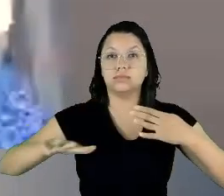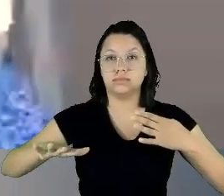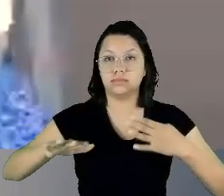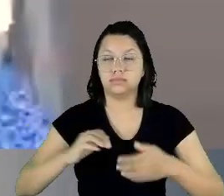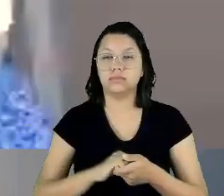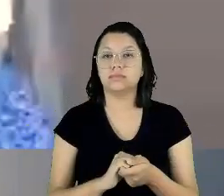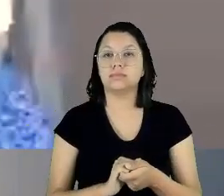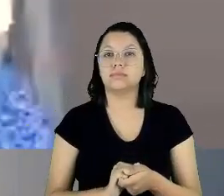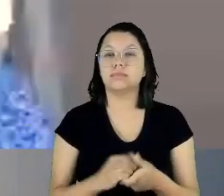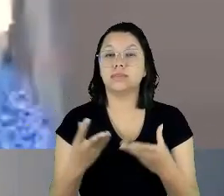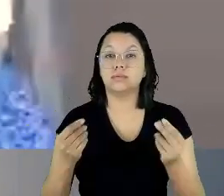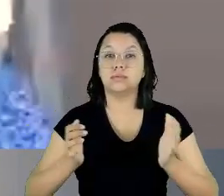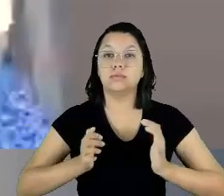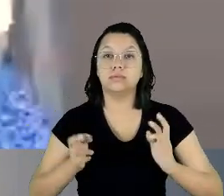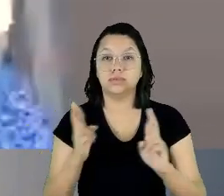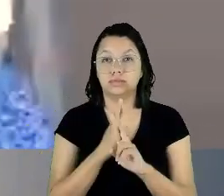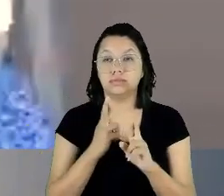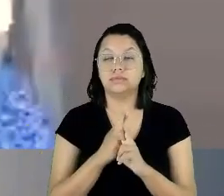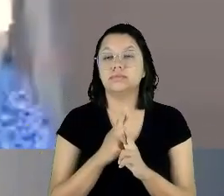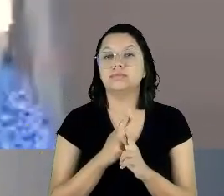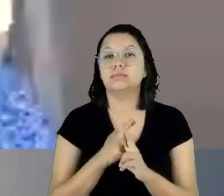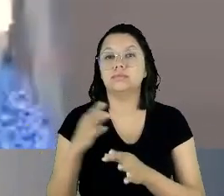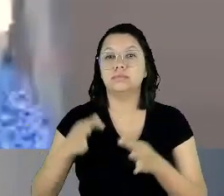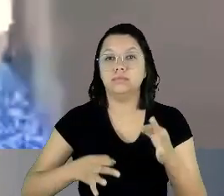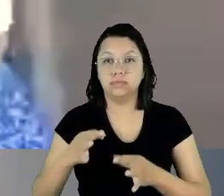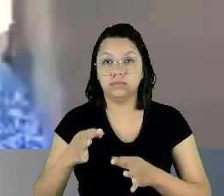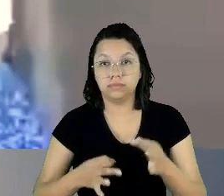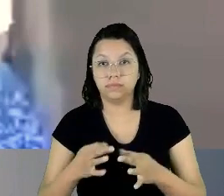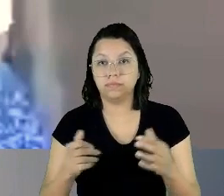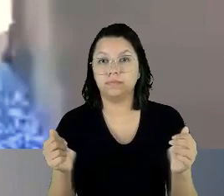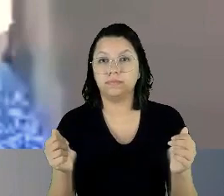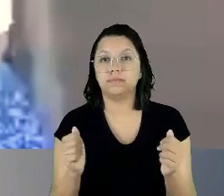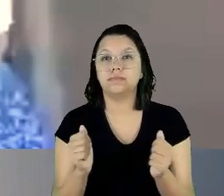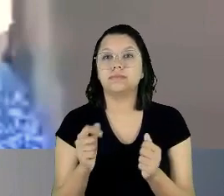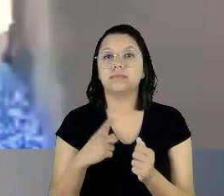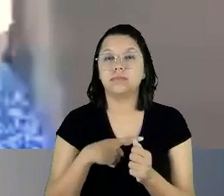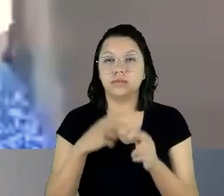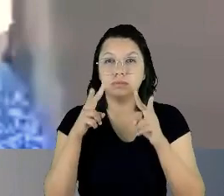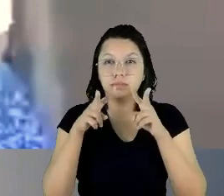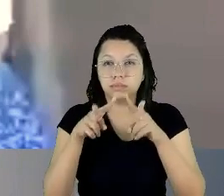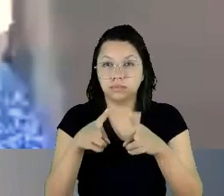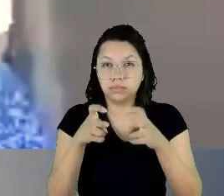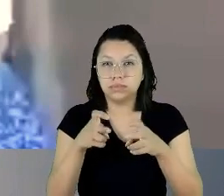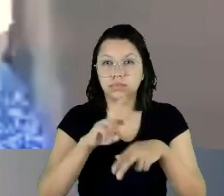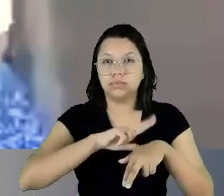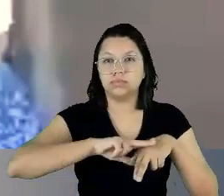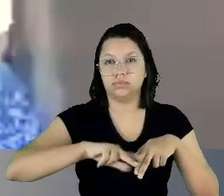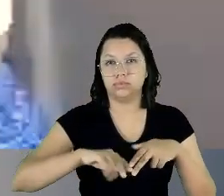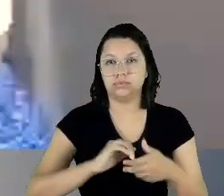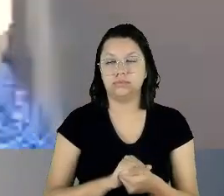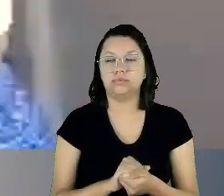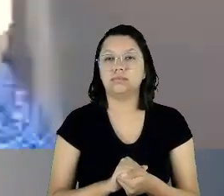jurisprudência muito rica no que se refere ao julgamento com perspectiva de gênero.